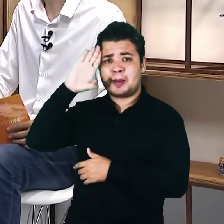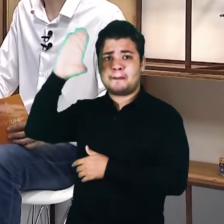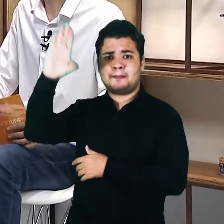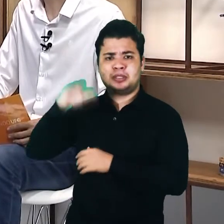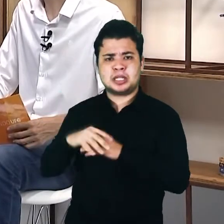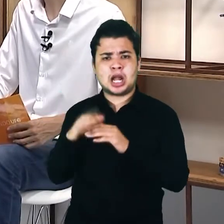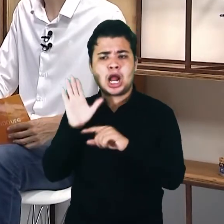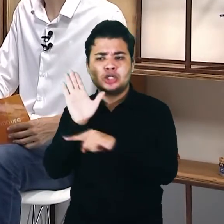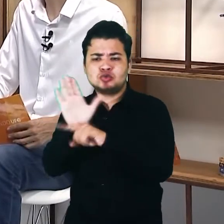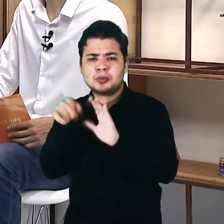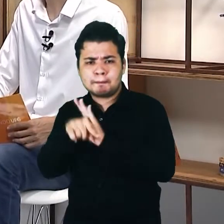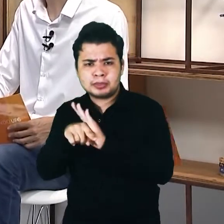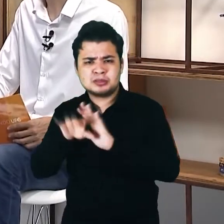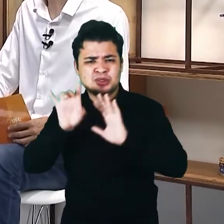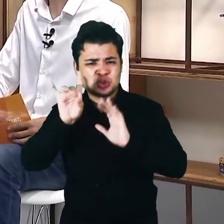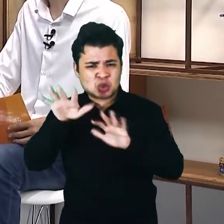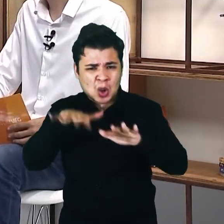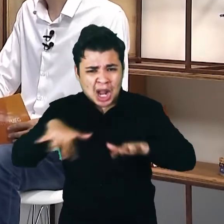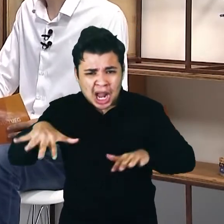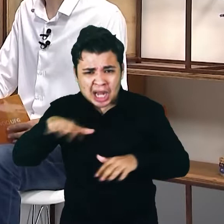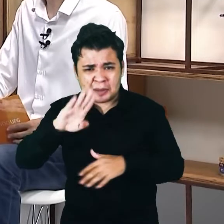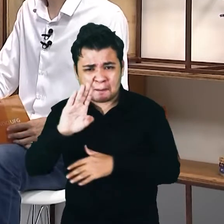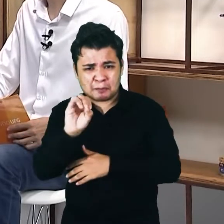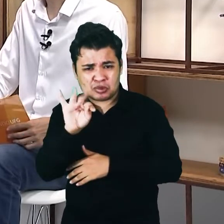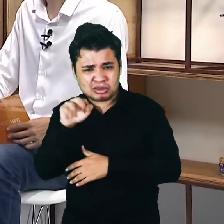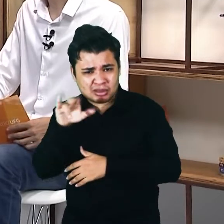pesquisas, e não é só para botânica, né?